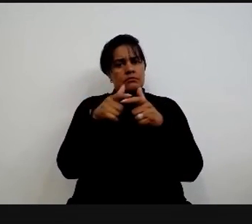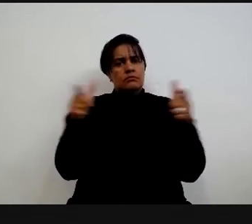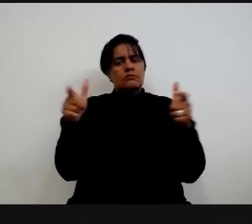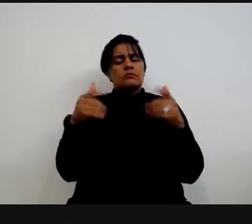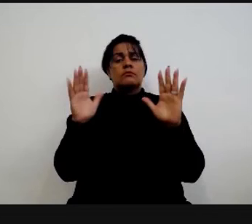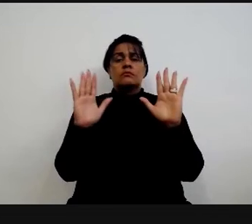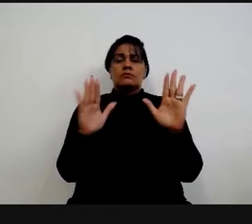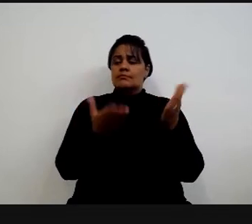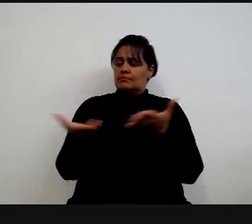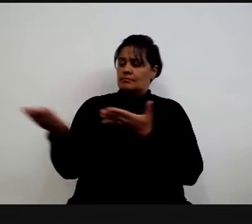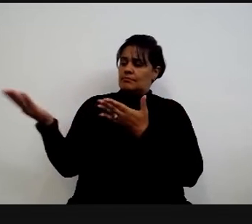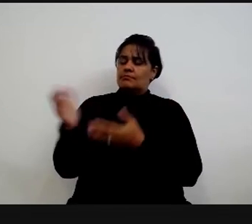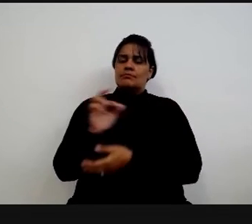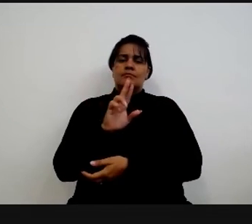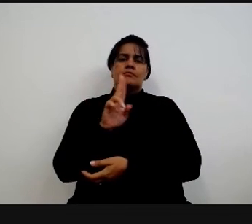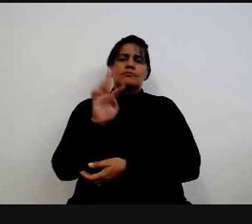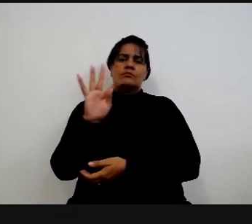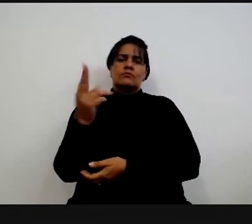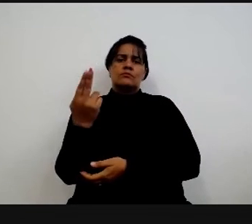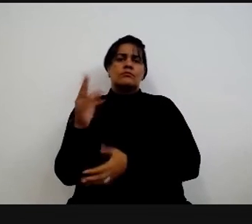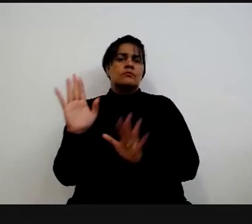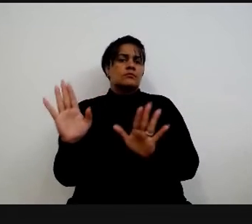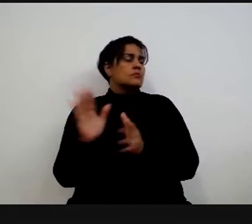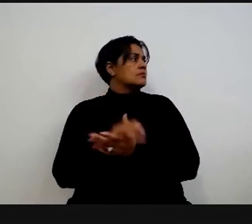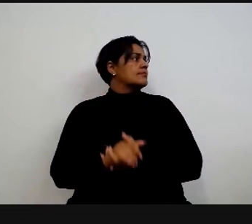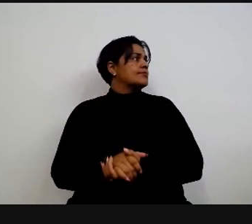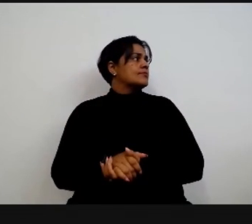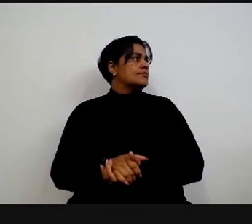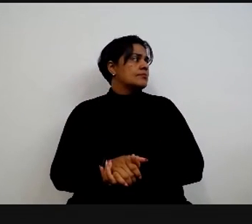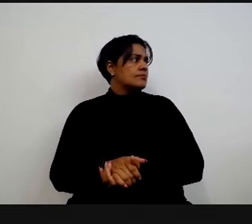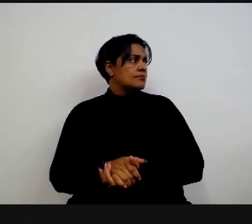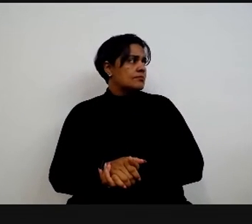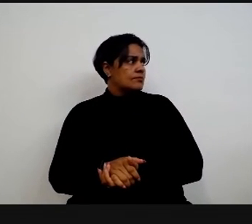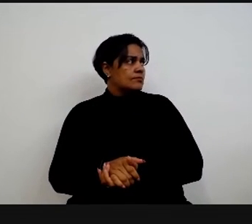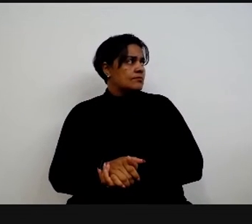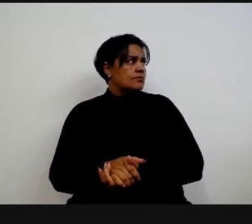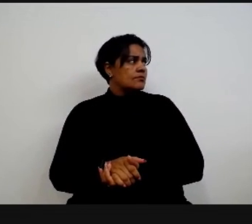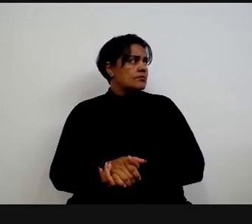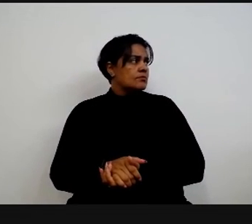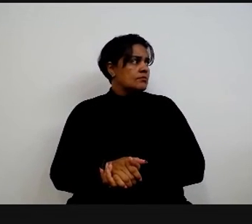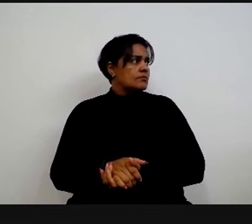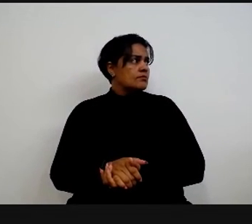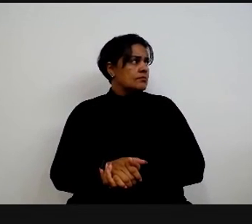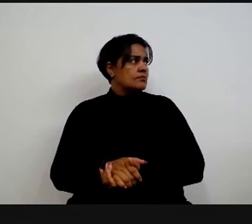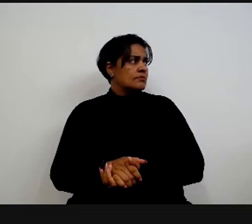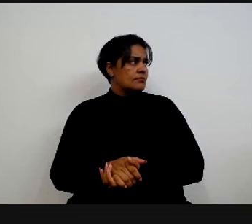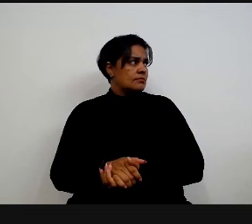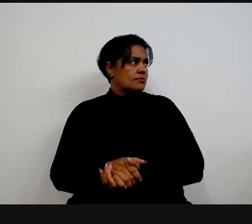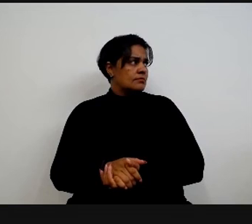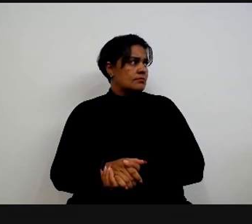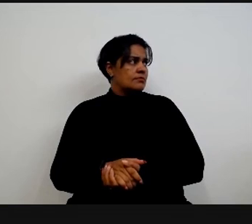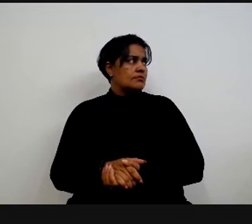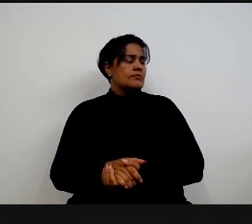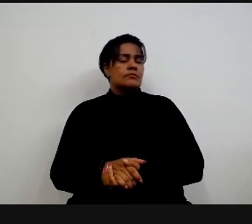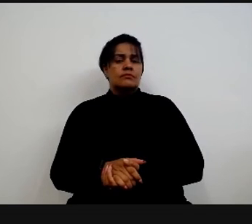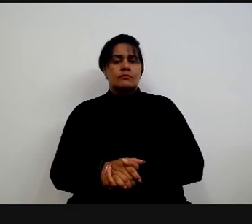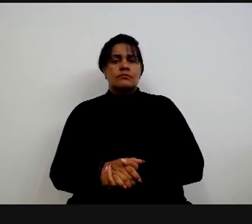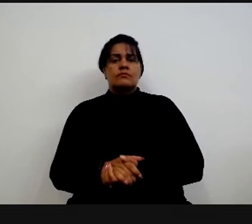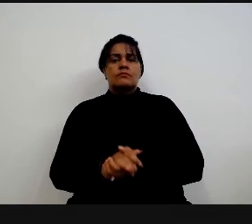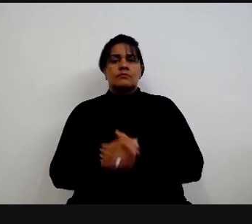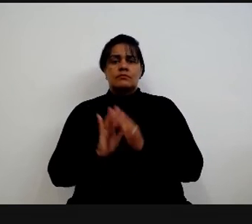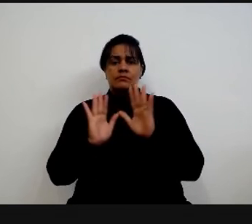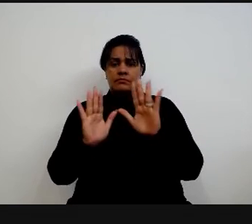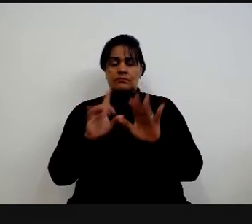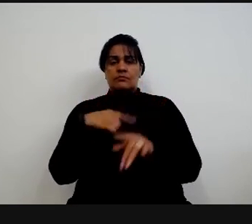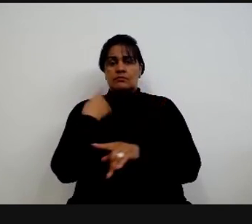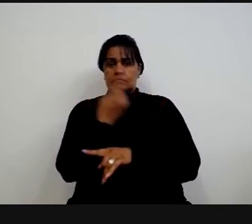inteiro. Mas a Ruth, Não, eu acho que a Ruth... Era só para esclarecer, porque talvez tenha... na verdade, a gente tem duas linhas de atuação.